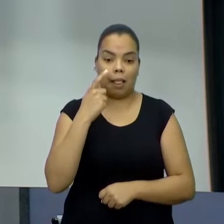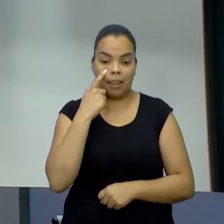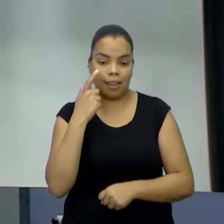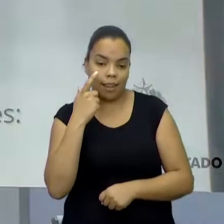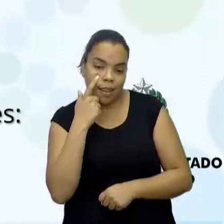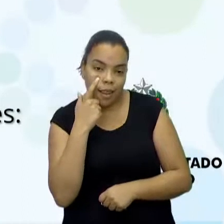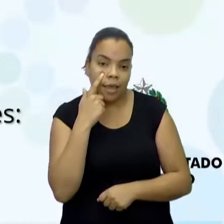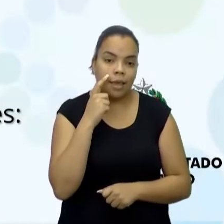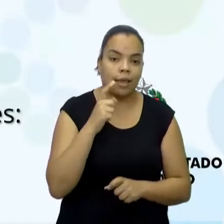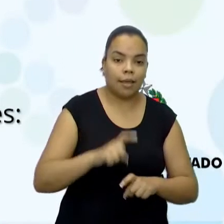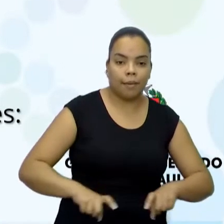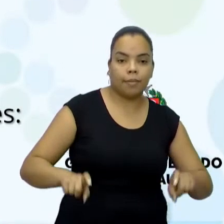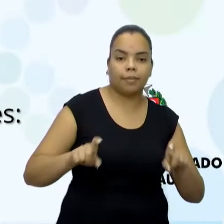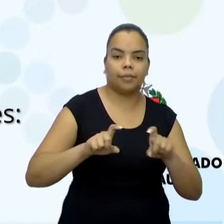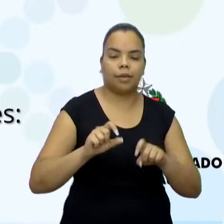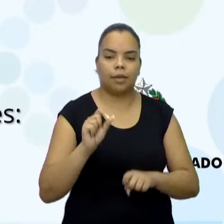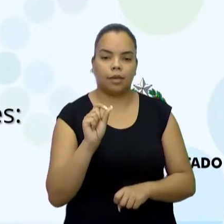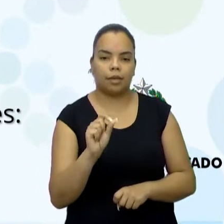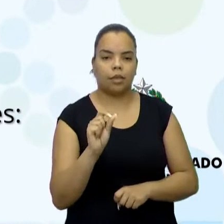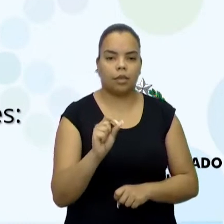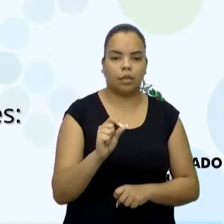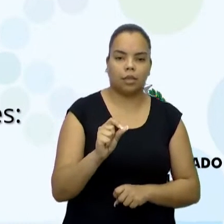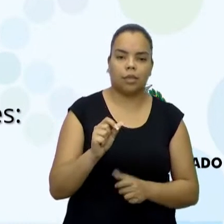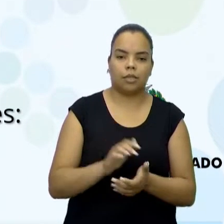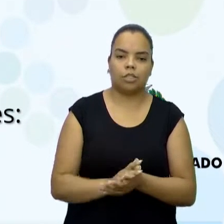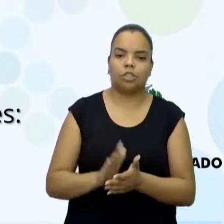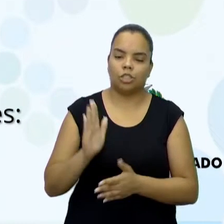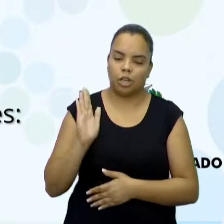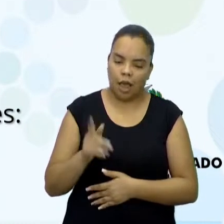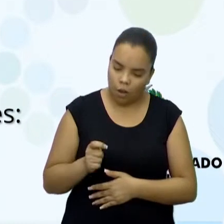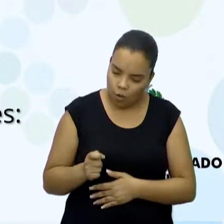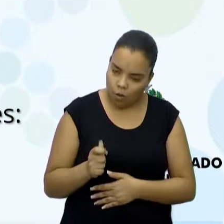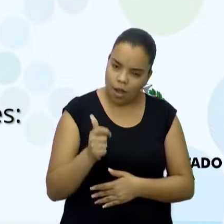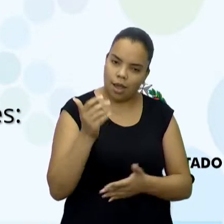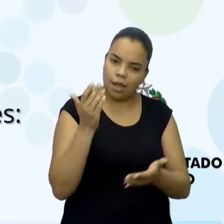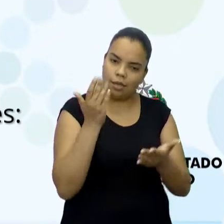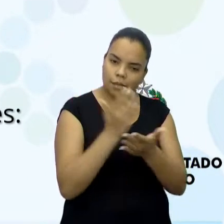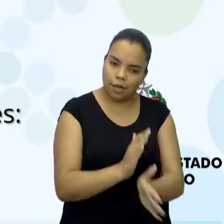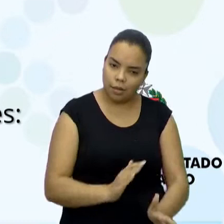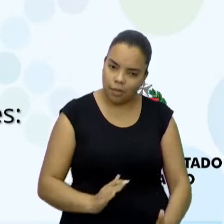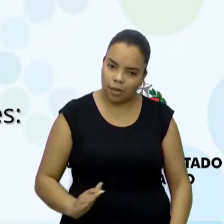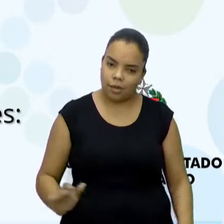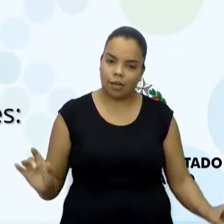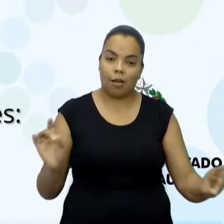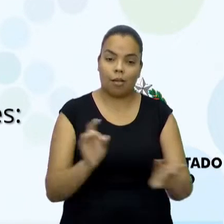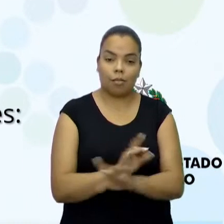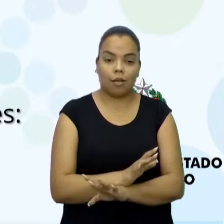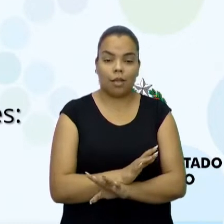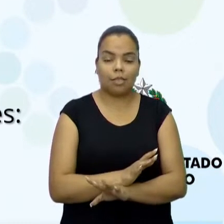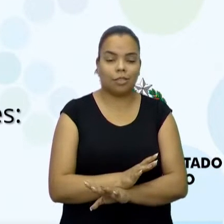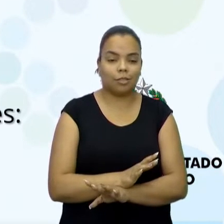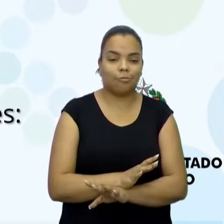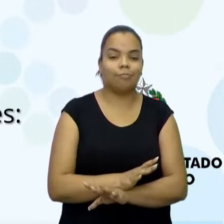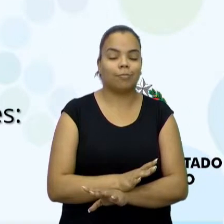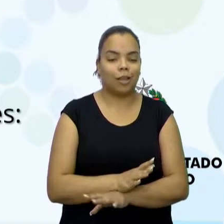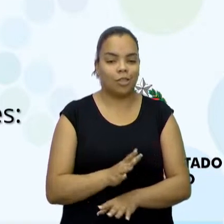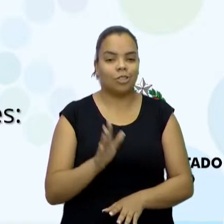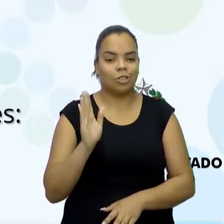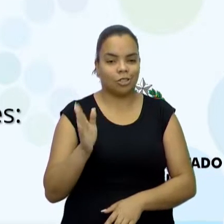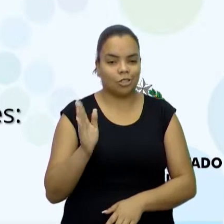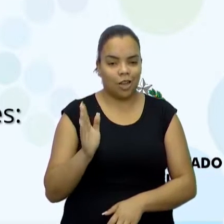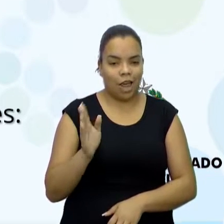Mídia. É isso! Todos numa reta final aí, esperando essas últimas aulas